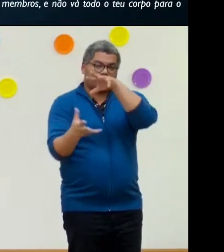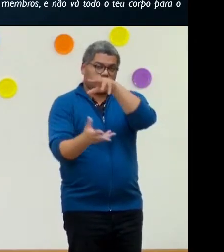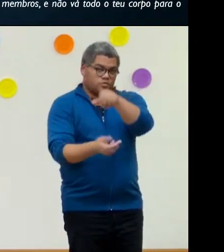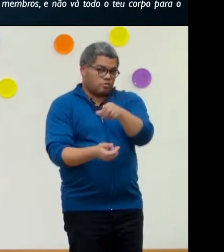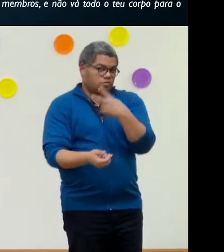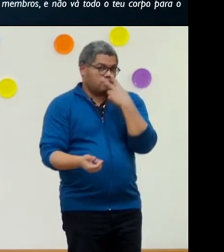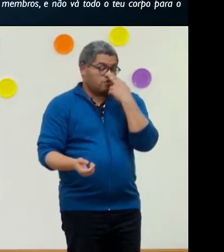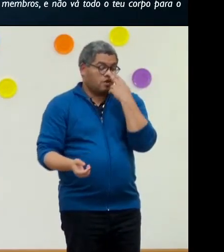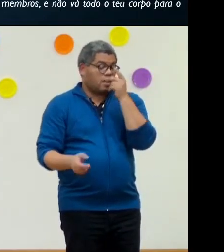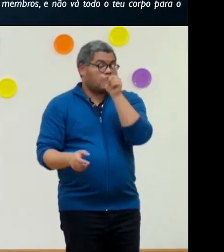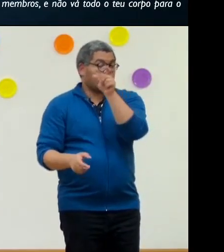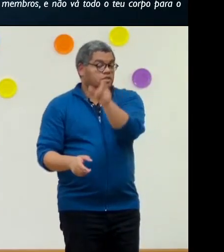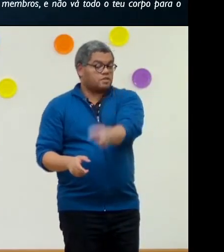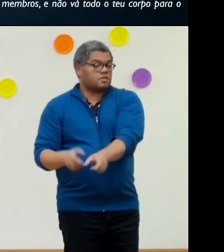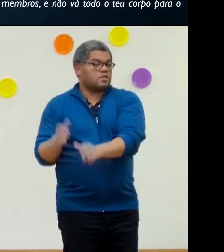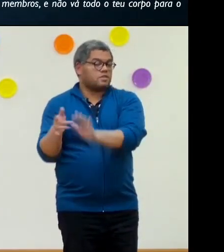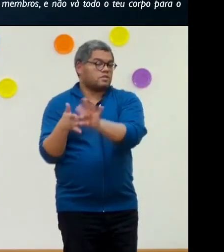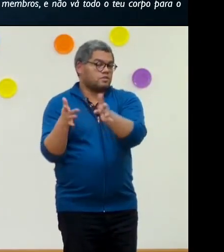Jesus.